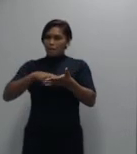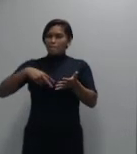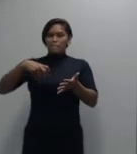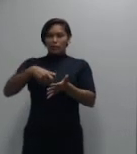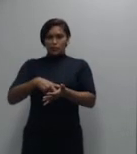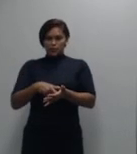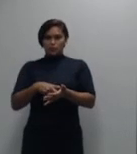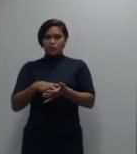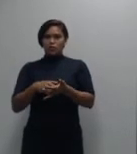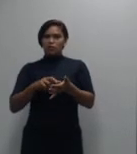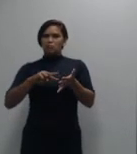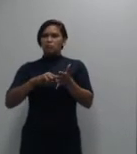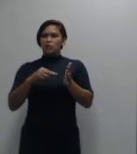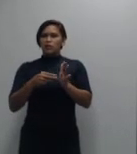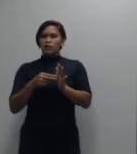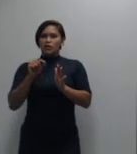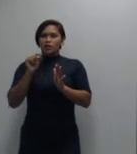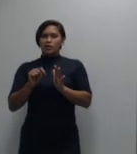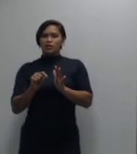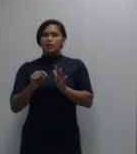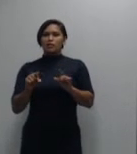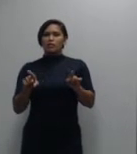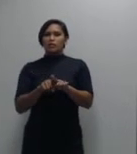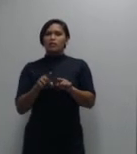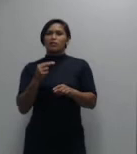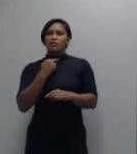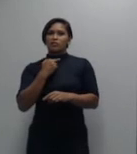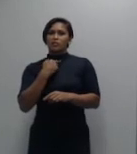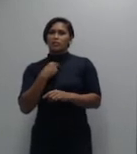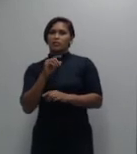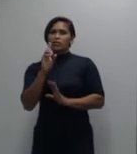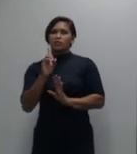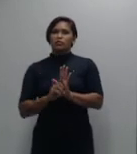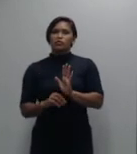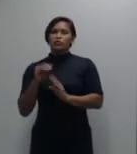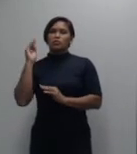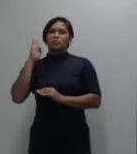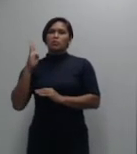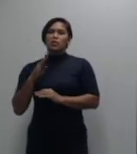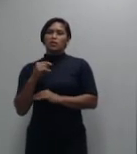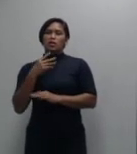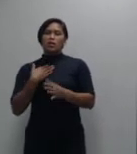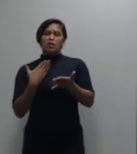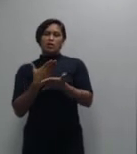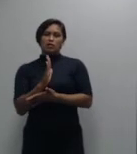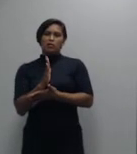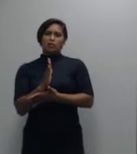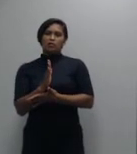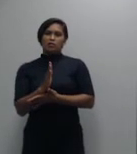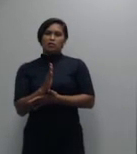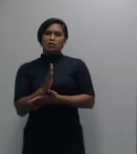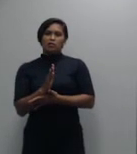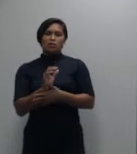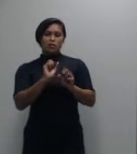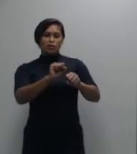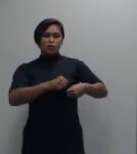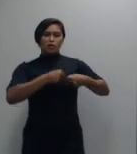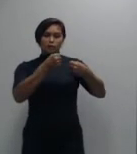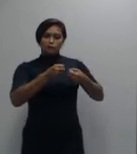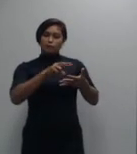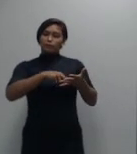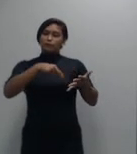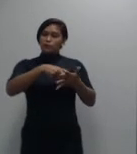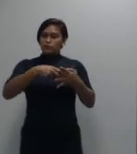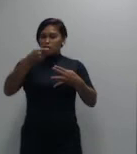não significa que não possa o direito brasileiro ou reconhecer os é uma sentença